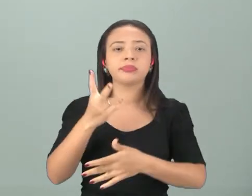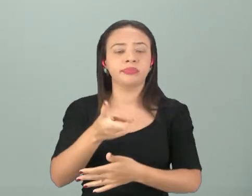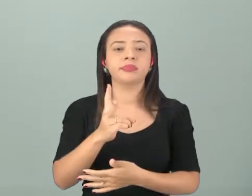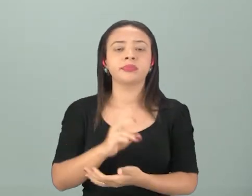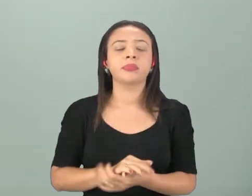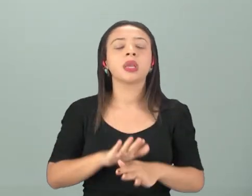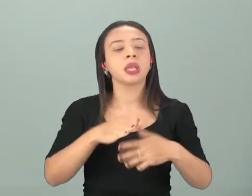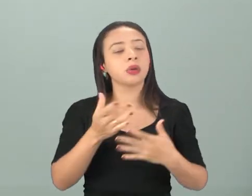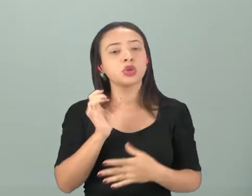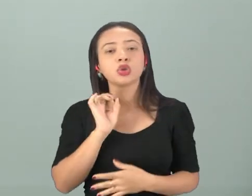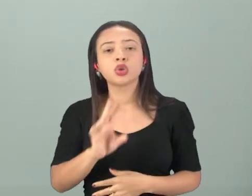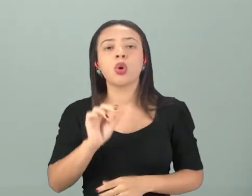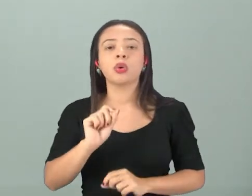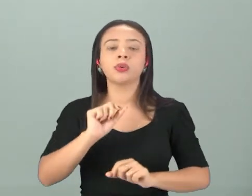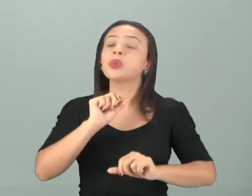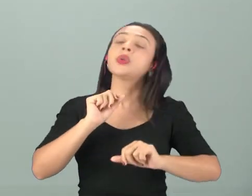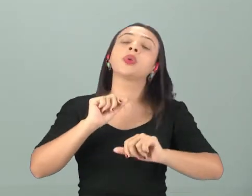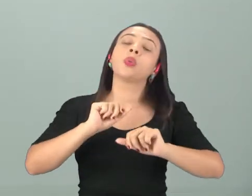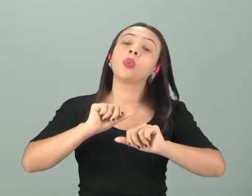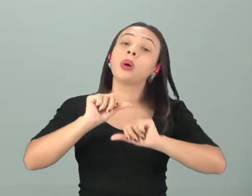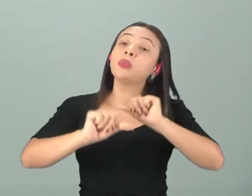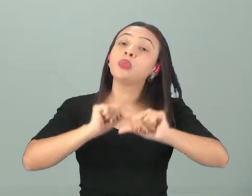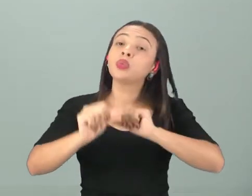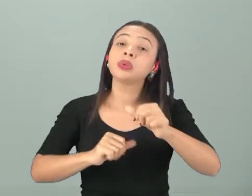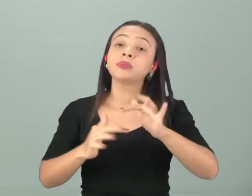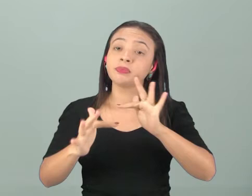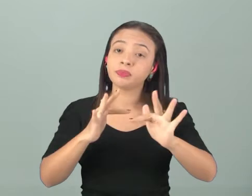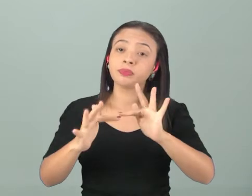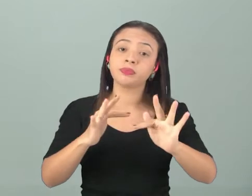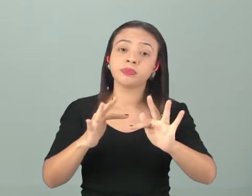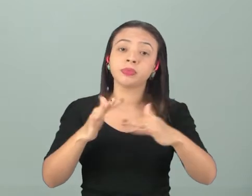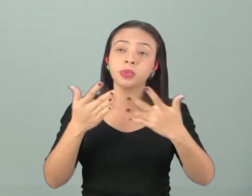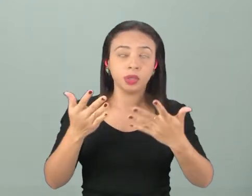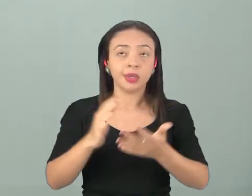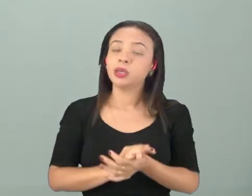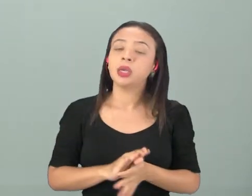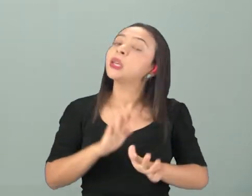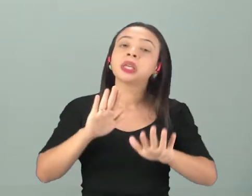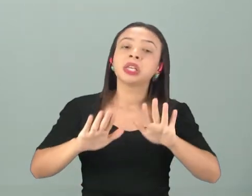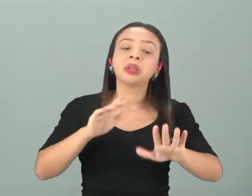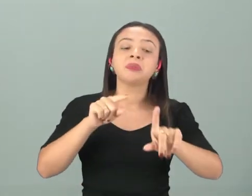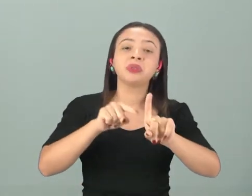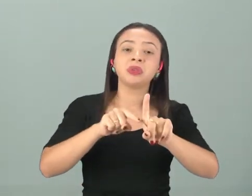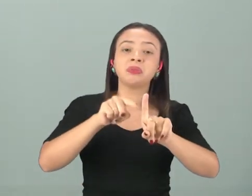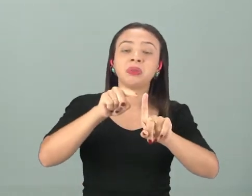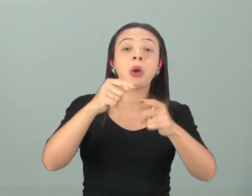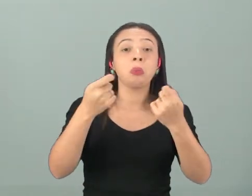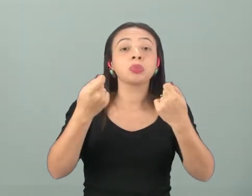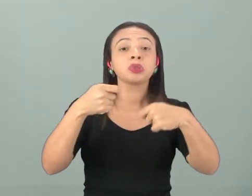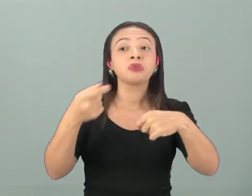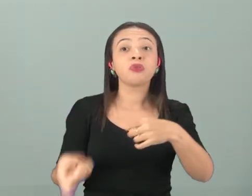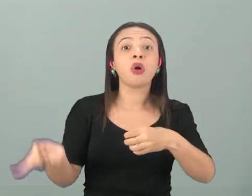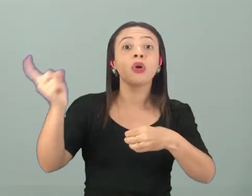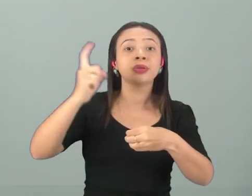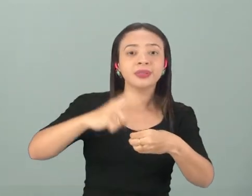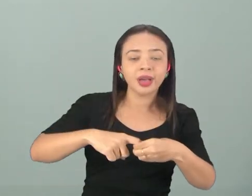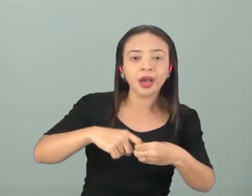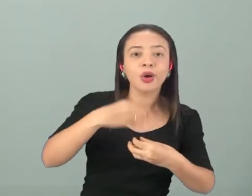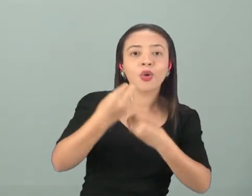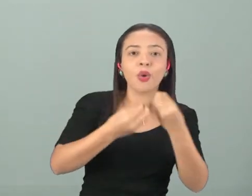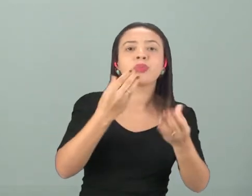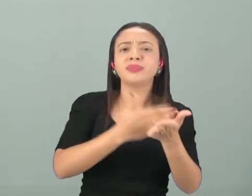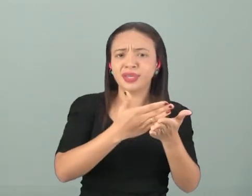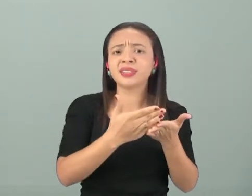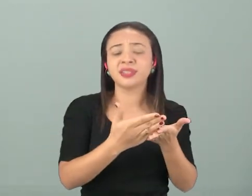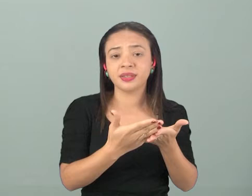nesse caso, é apenas uma transformação física, onde, dependendo da temperatura, eu posso retornar ao meu formato original ou posso ainda